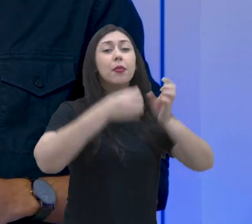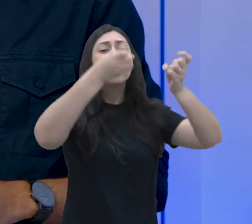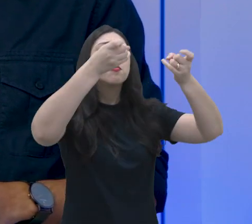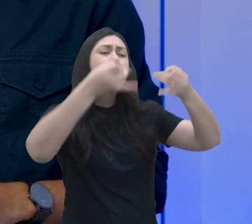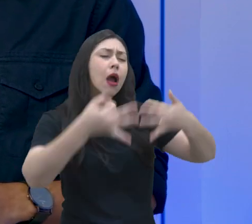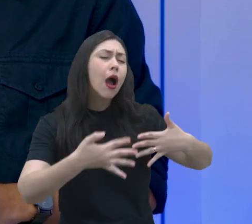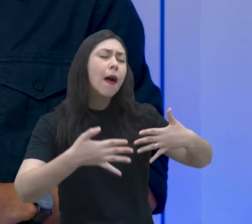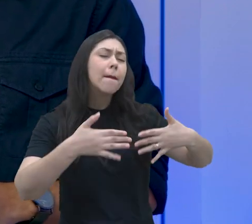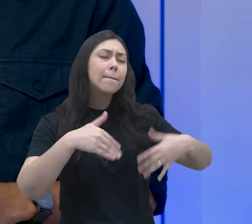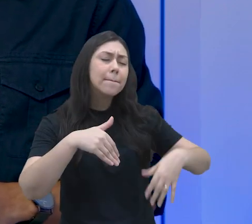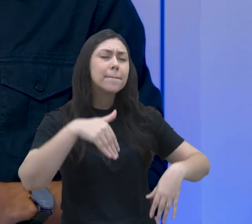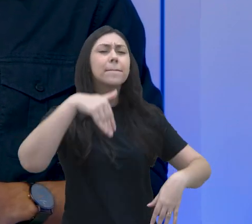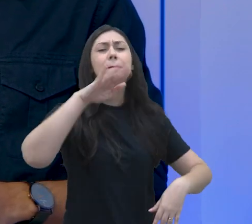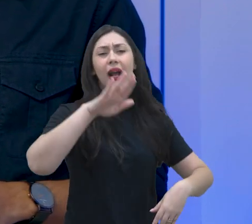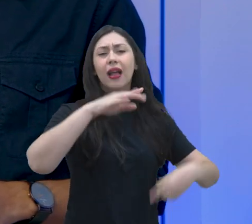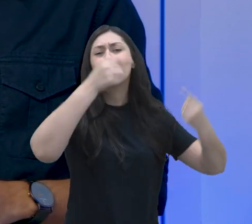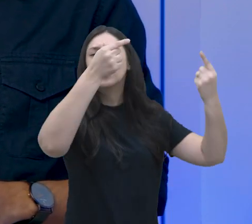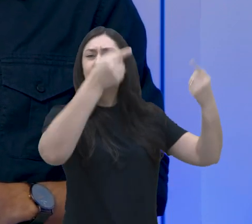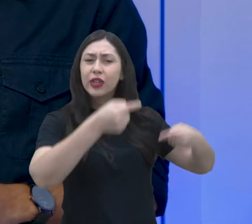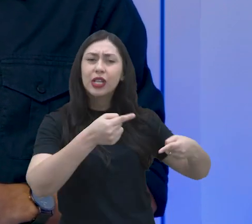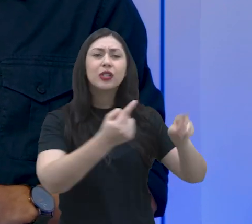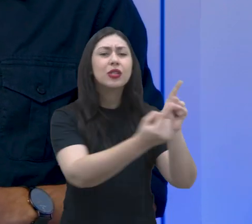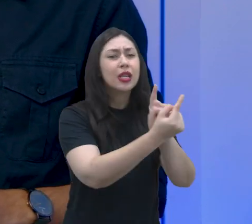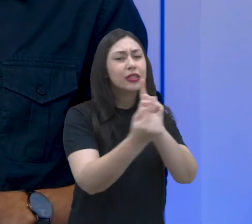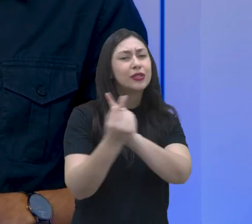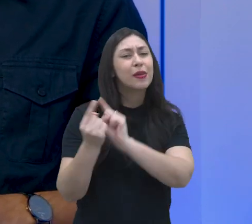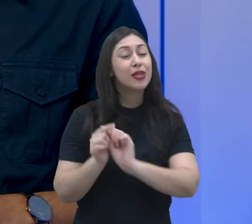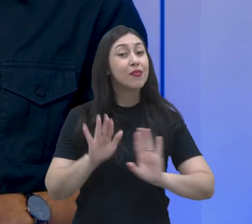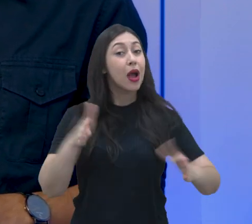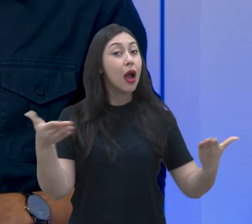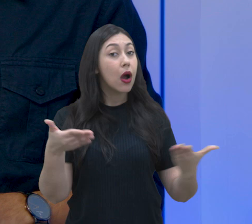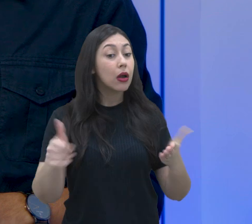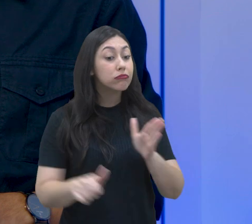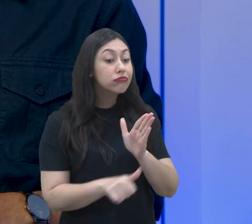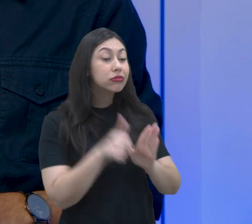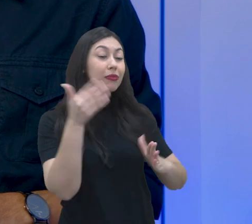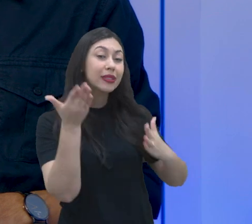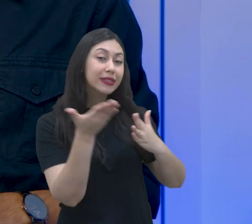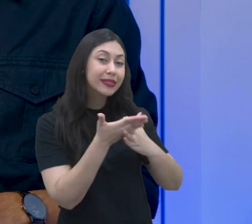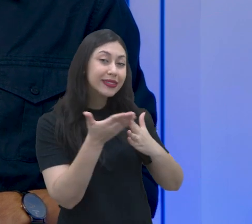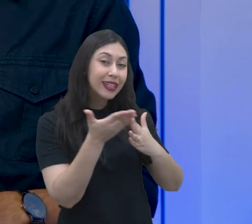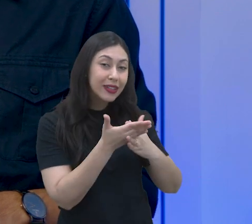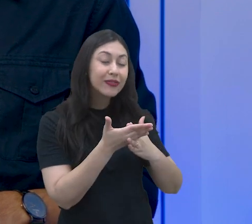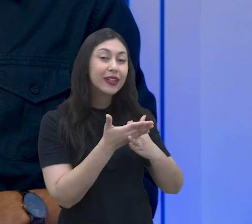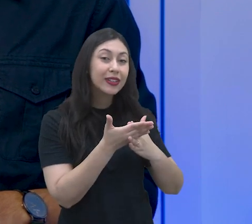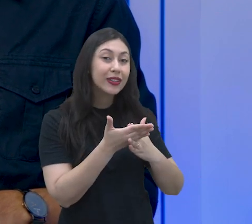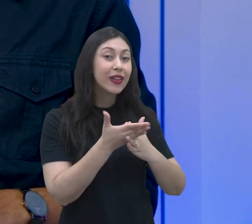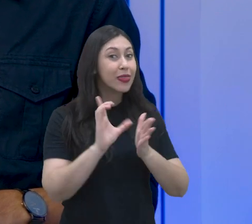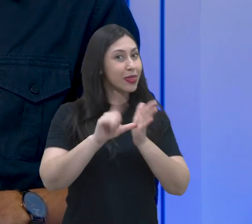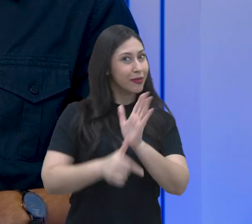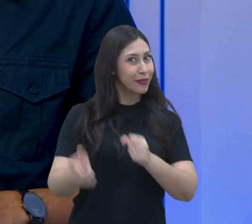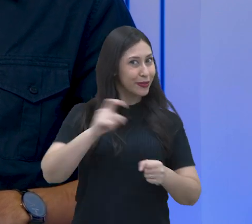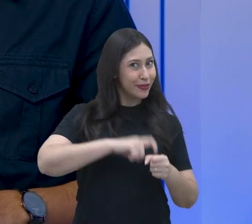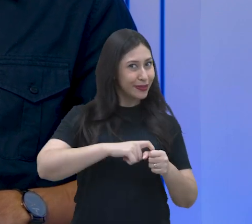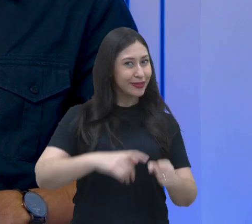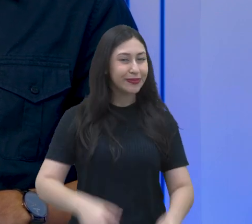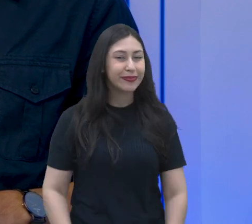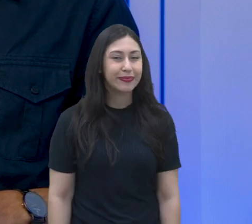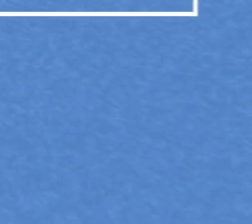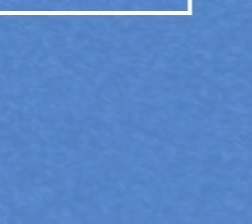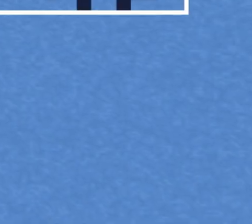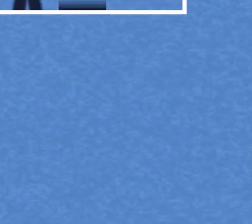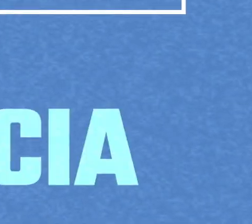mais a respeito disso, a respeito dos desafios dos serviços, mas chegou a hora do primeiro intervalo aqui do Sobre Política, a gente já